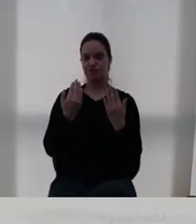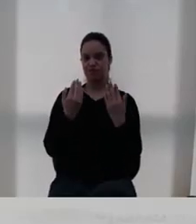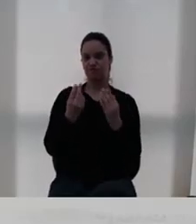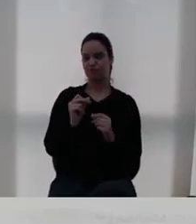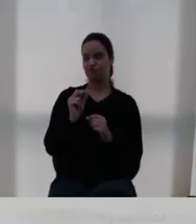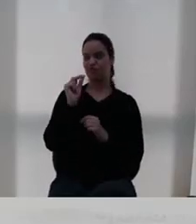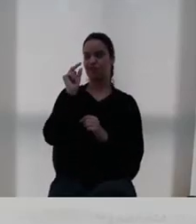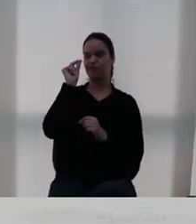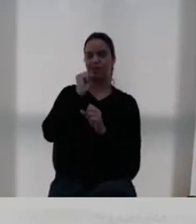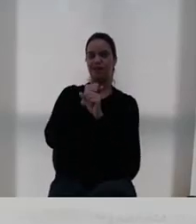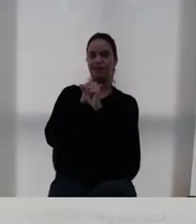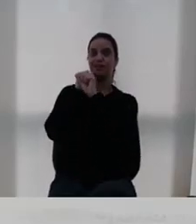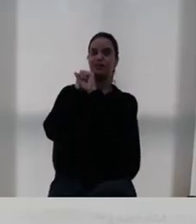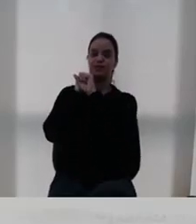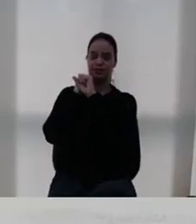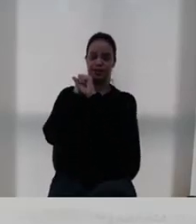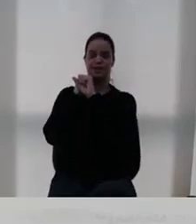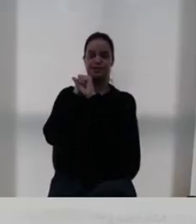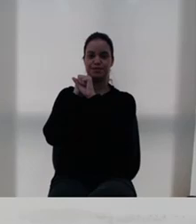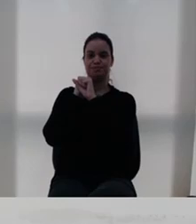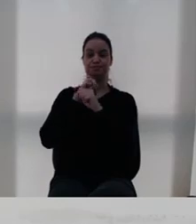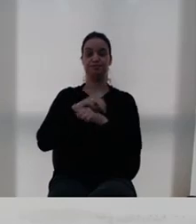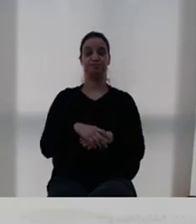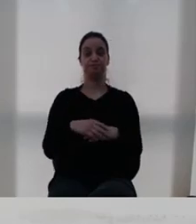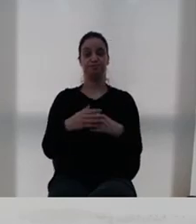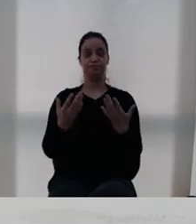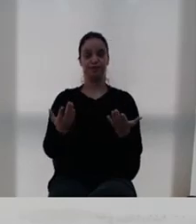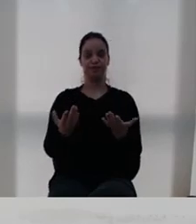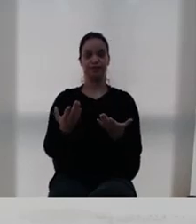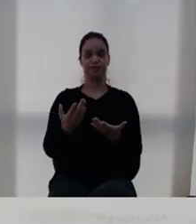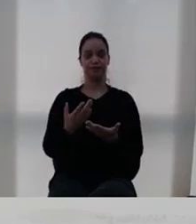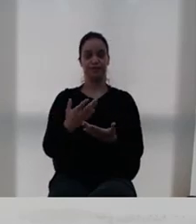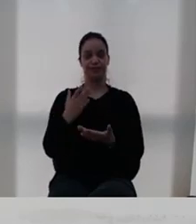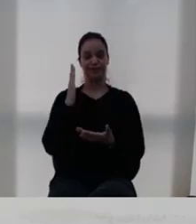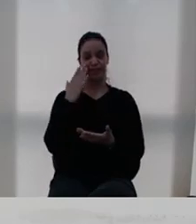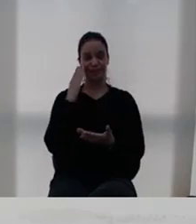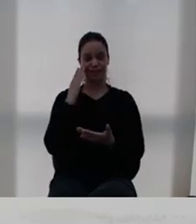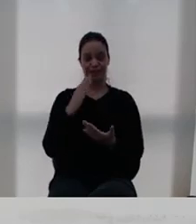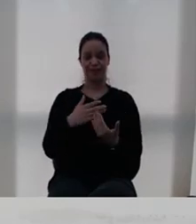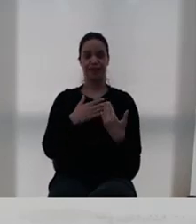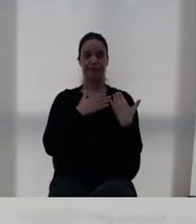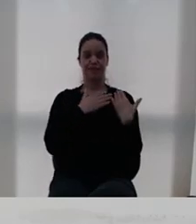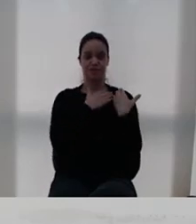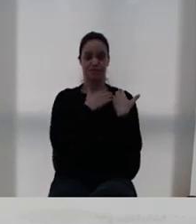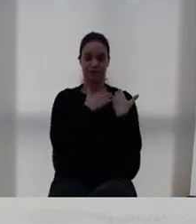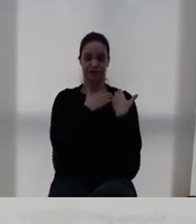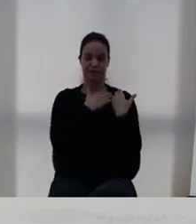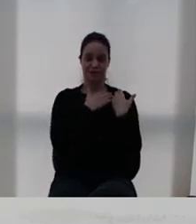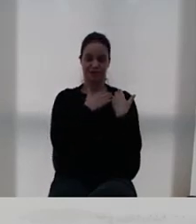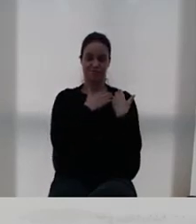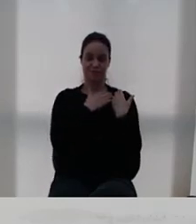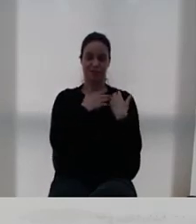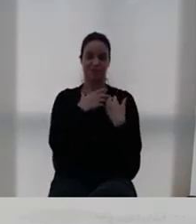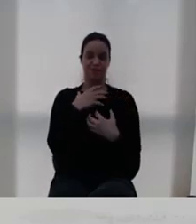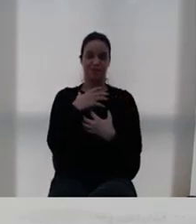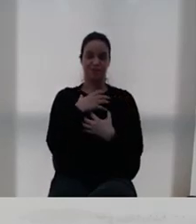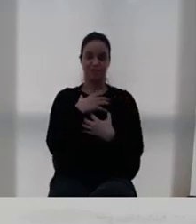nós tínhamos uma porta de entrada que era totalmente presencial. Então, revisitar essa matriz de responsabilidade e de